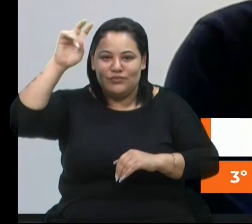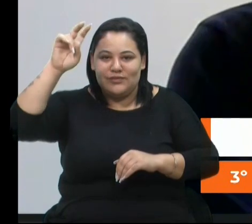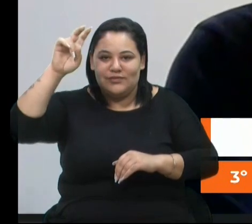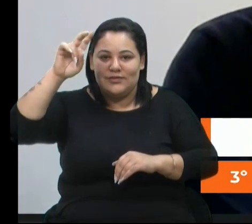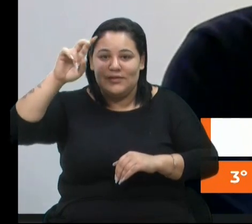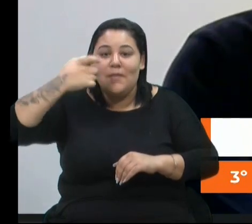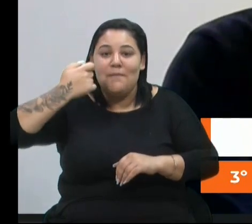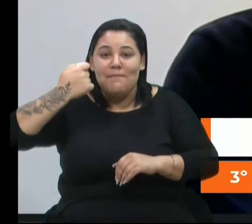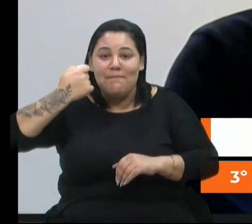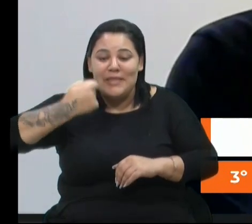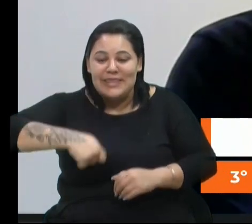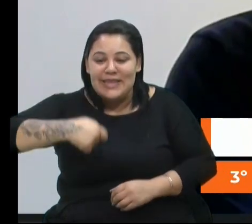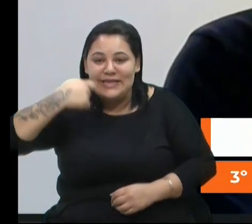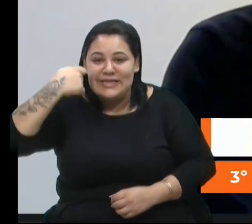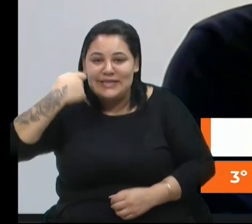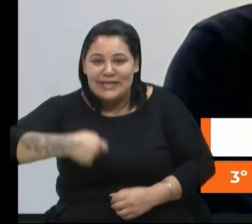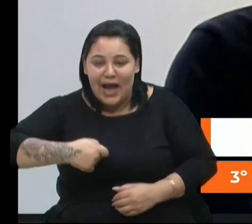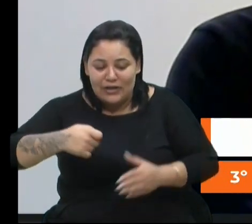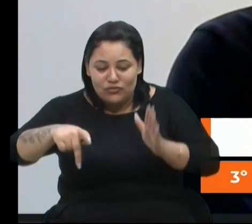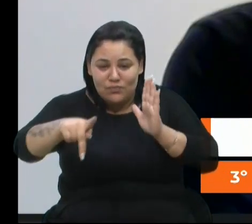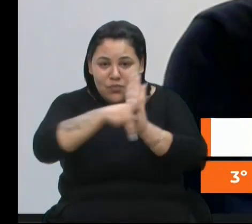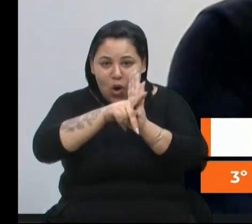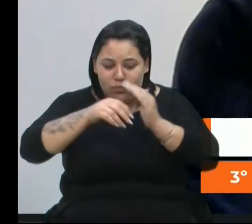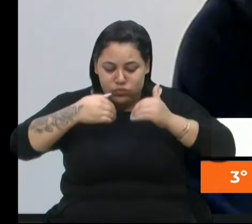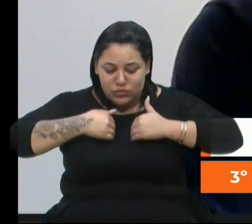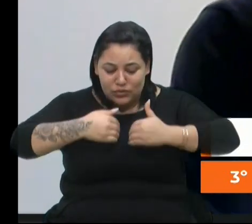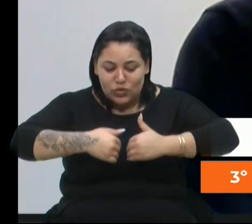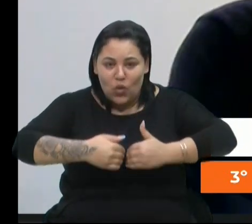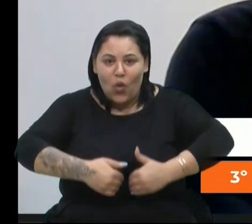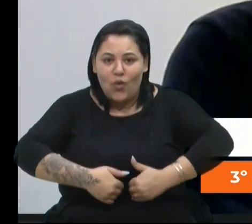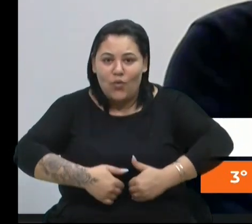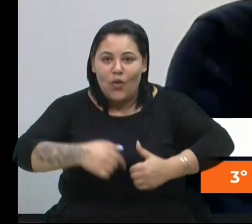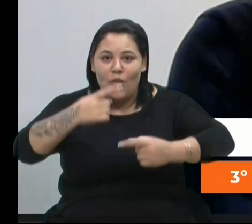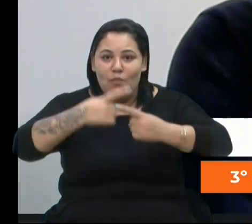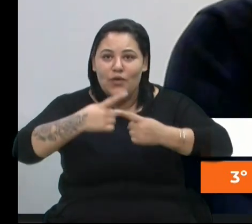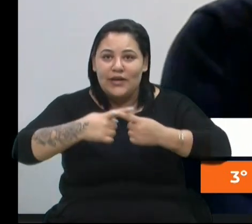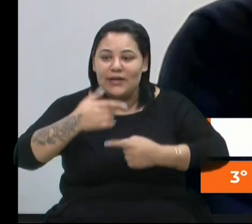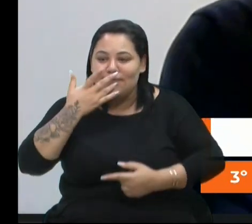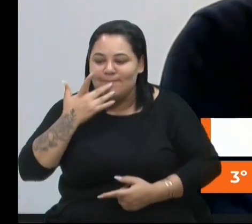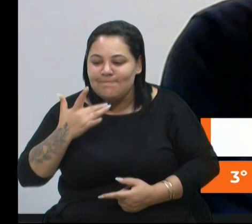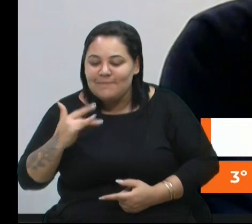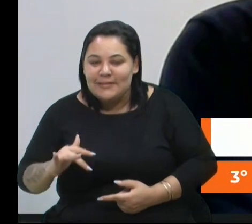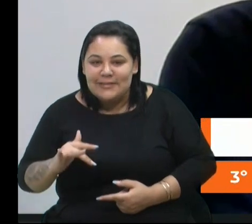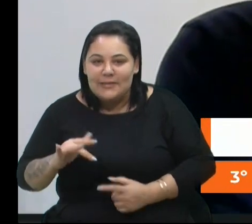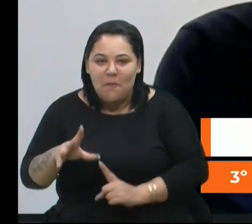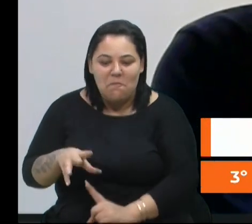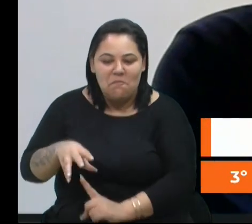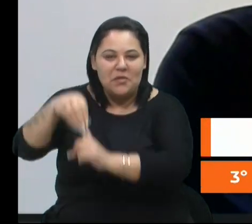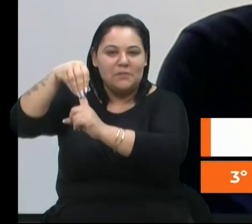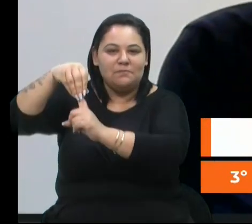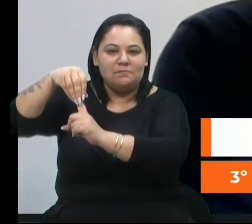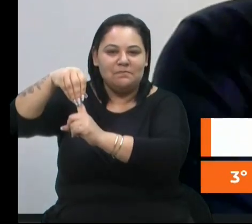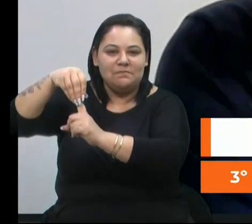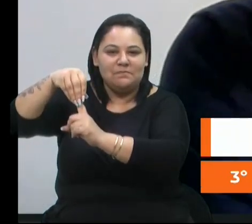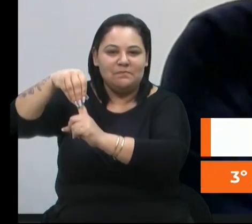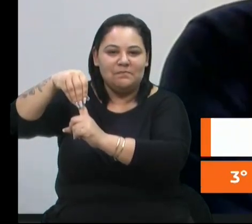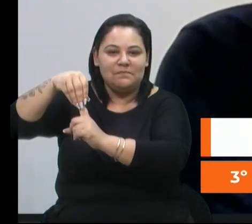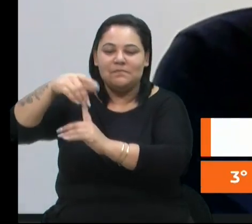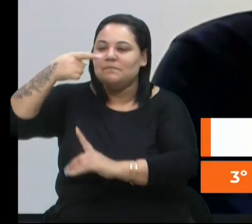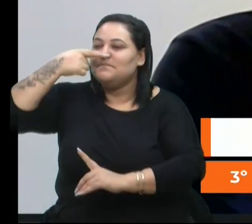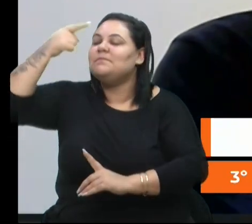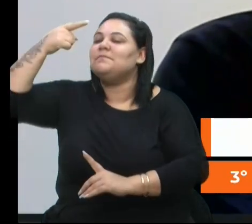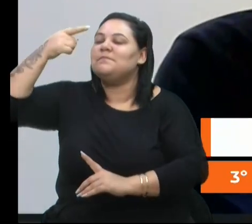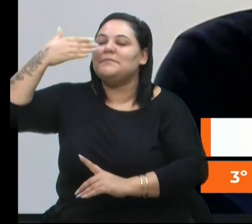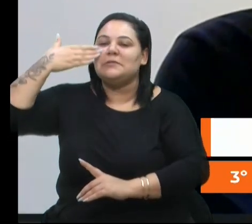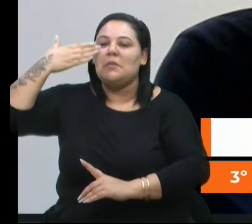uma necessidade fisiológica, porque na infância se destacou, na infância foi percebida, na infância